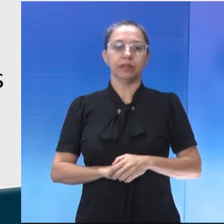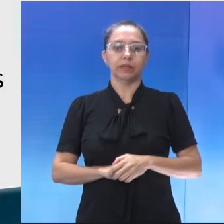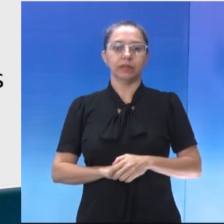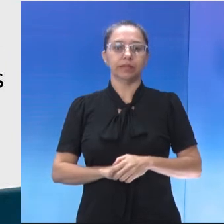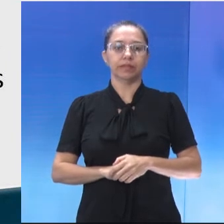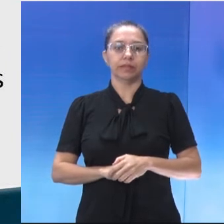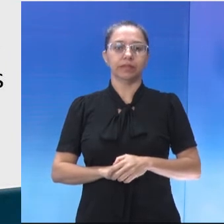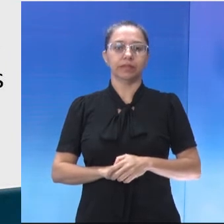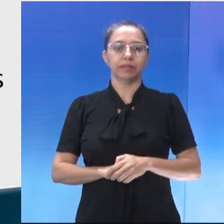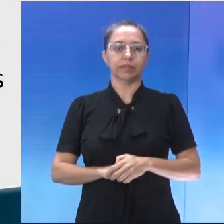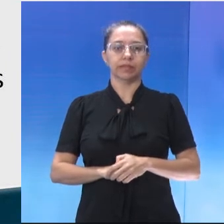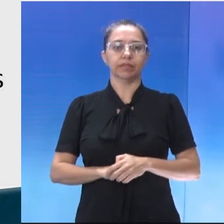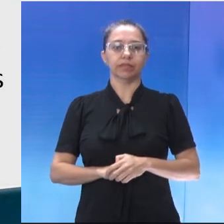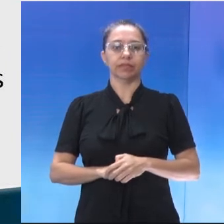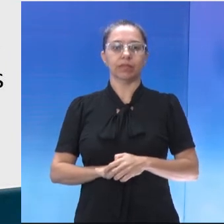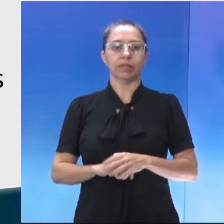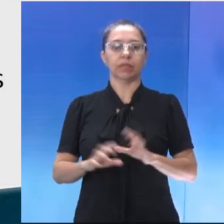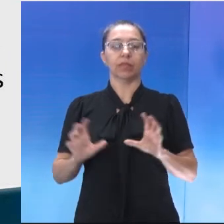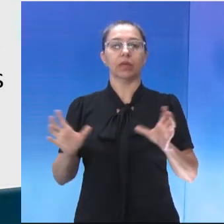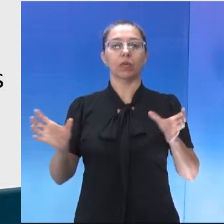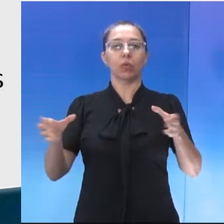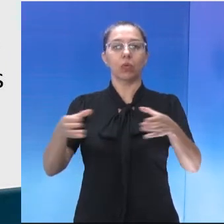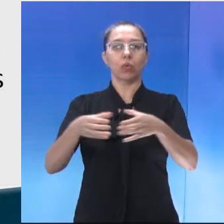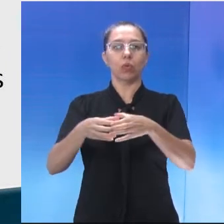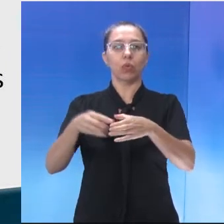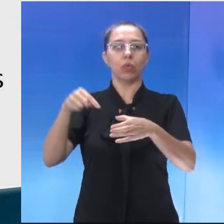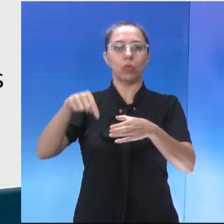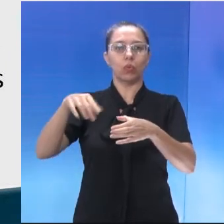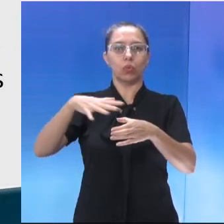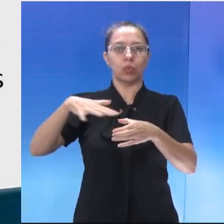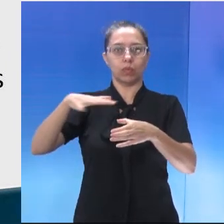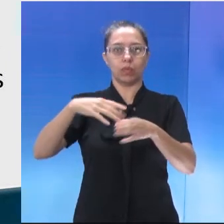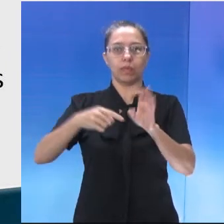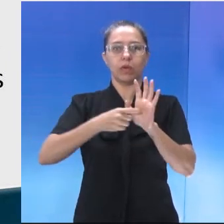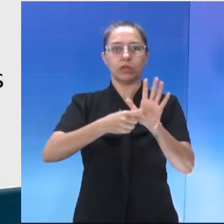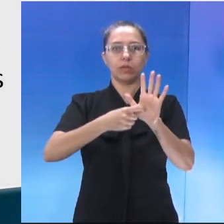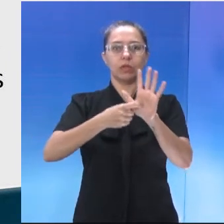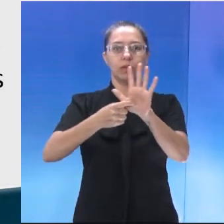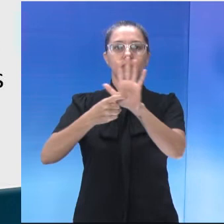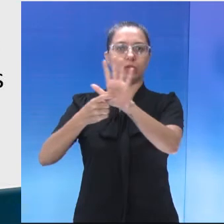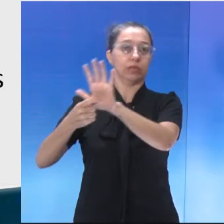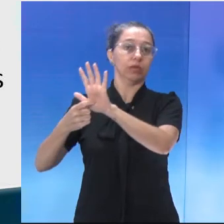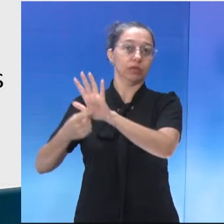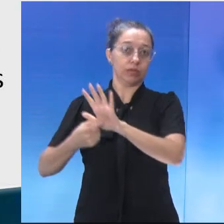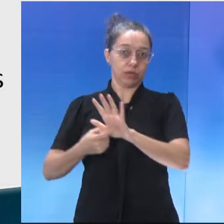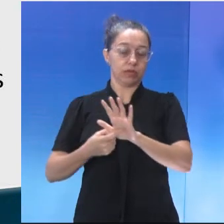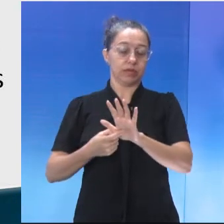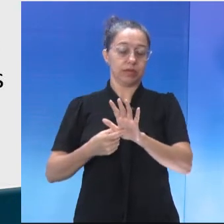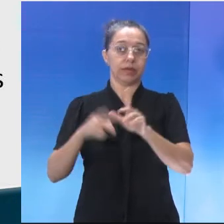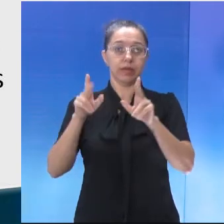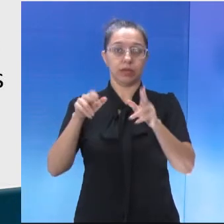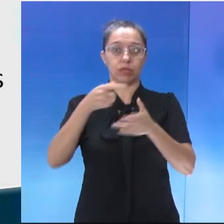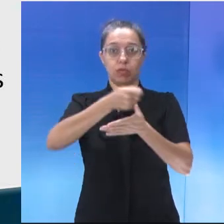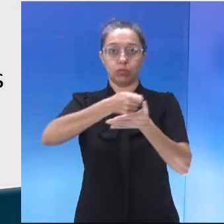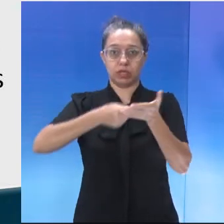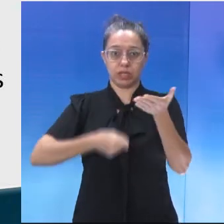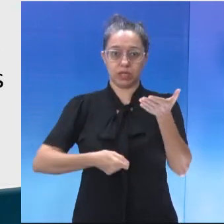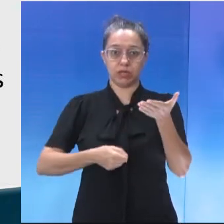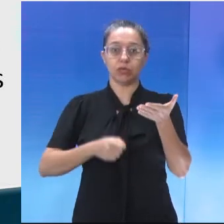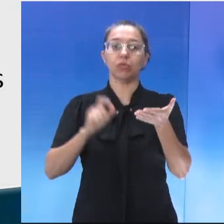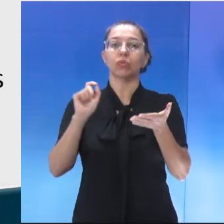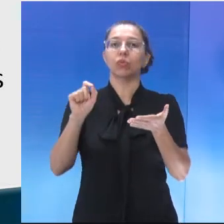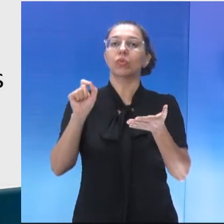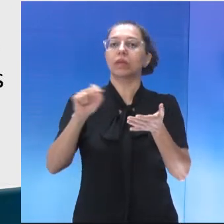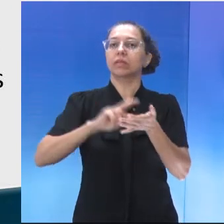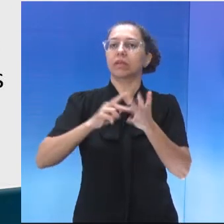Uma manifestação contemporânea dos dias de hoje, né, do fenômeno descrito no texto é. Então,